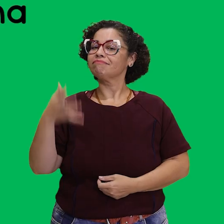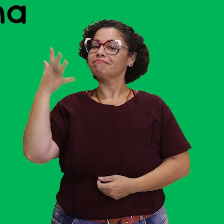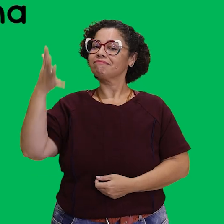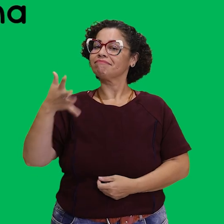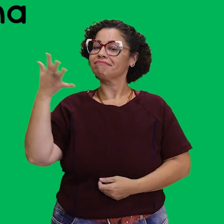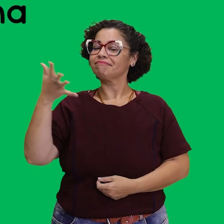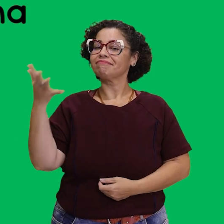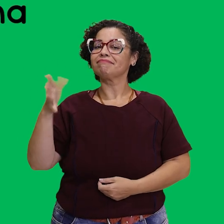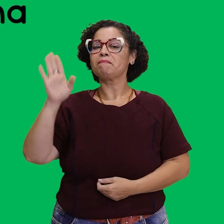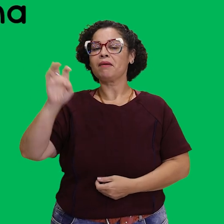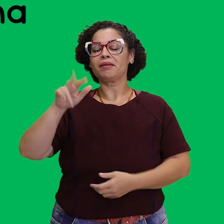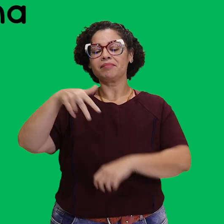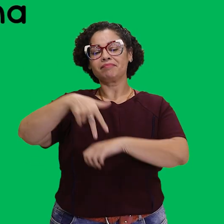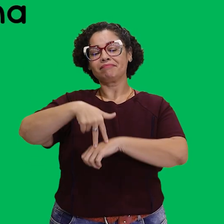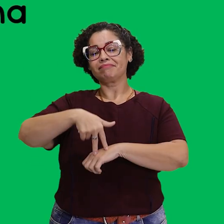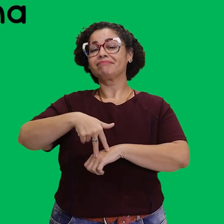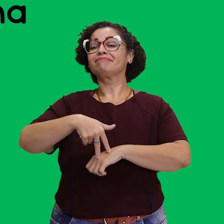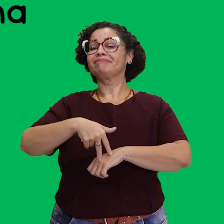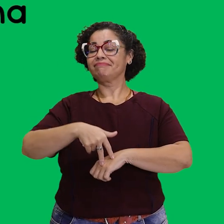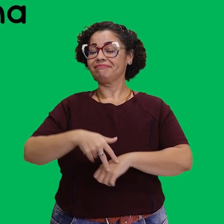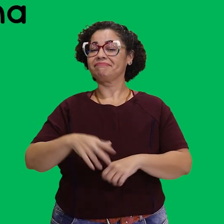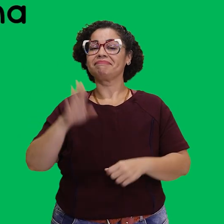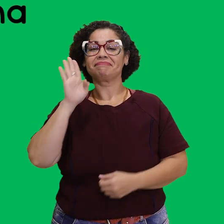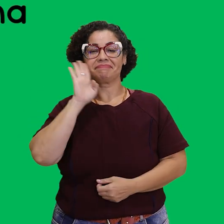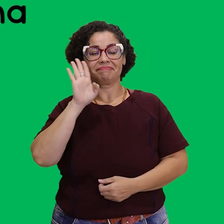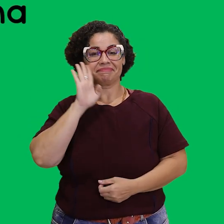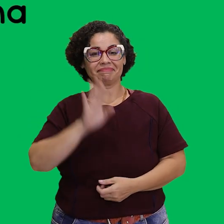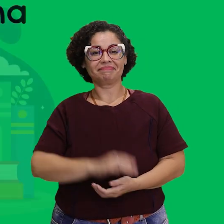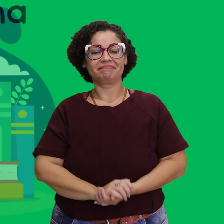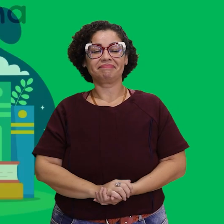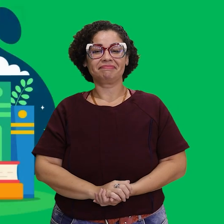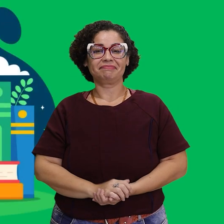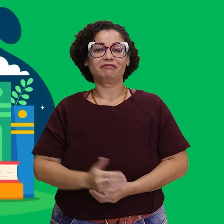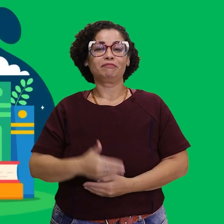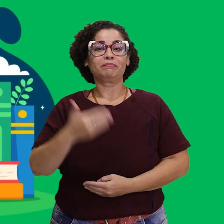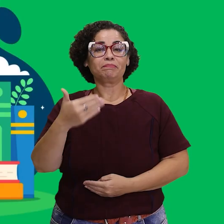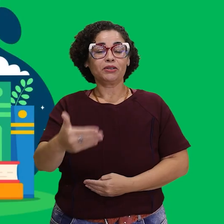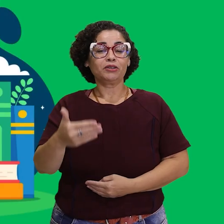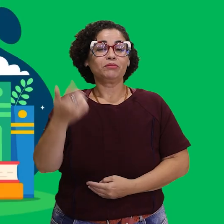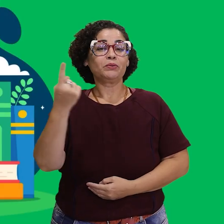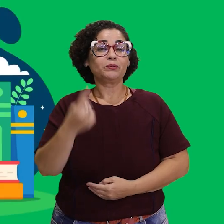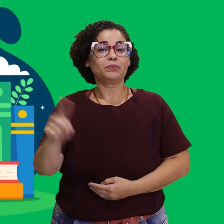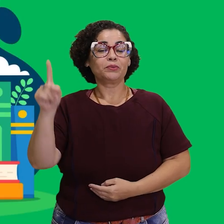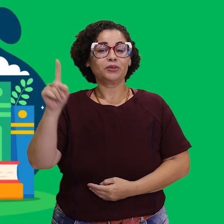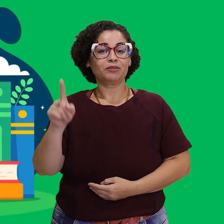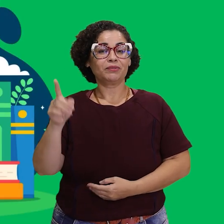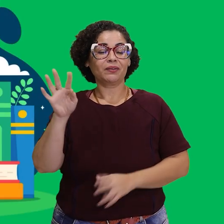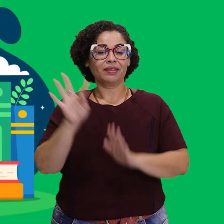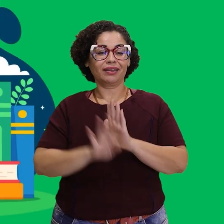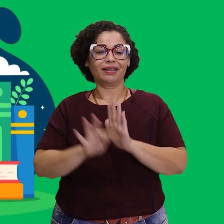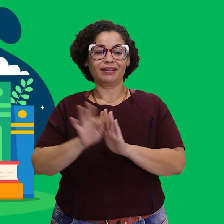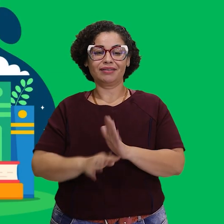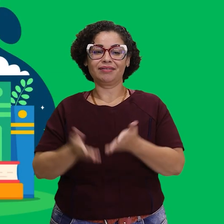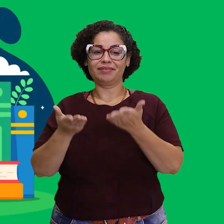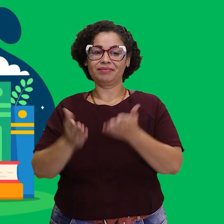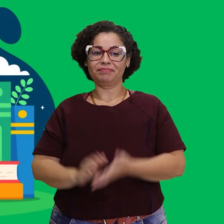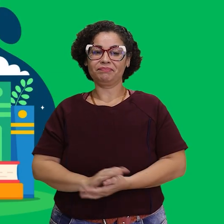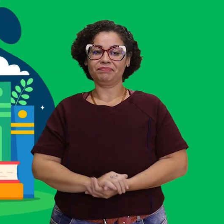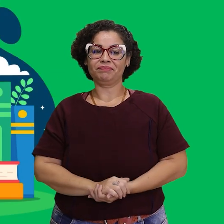na apresentação. Tá bom? Vamos ao próximo e último texto de hoje. Vamos